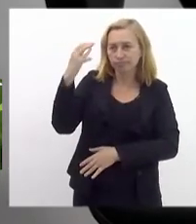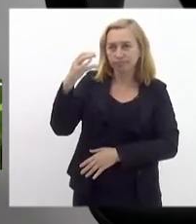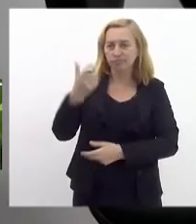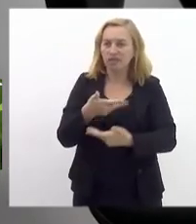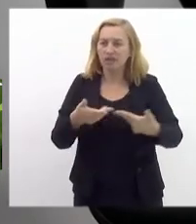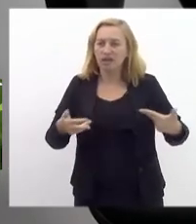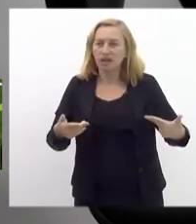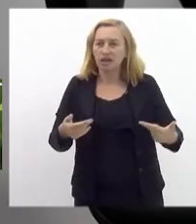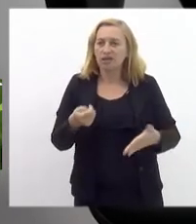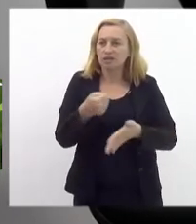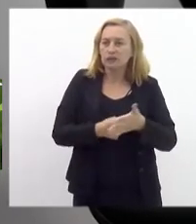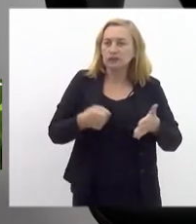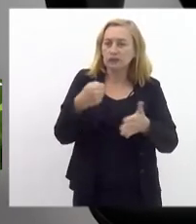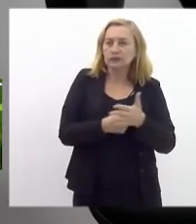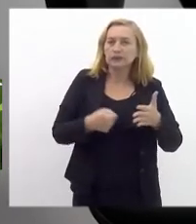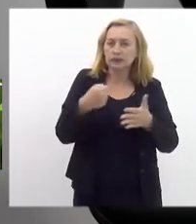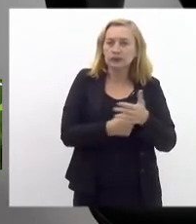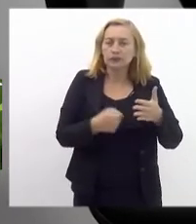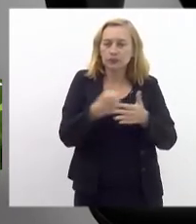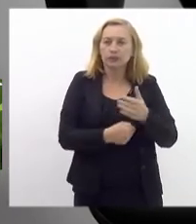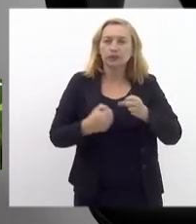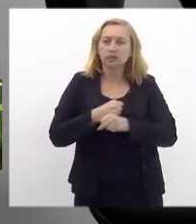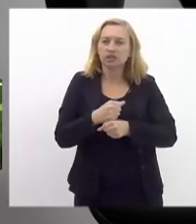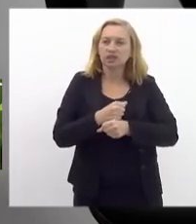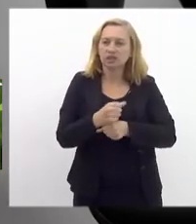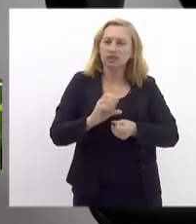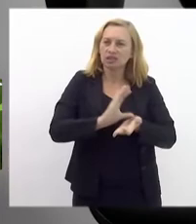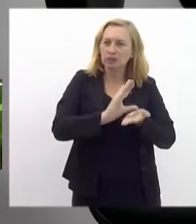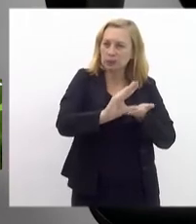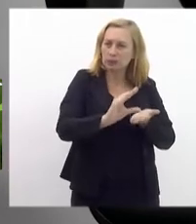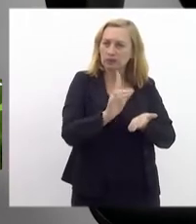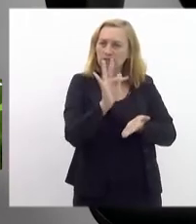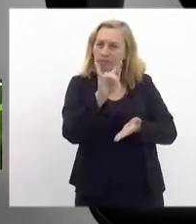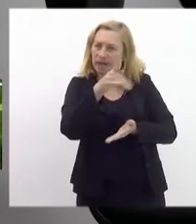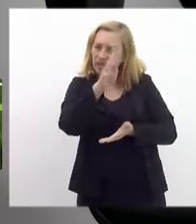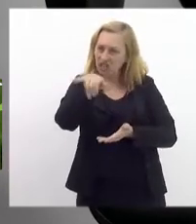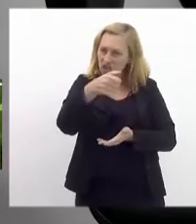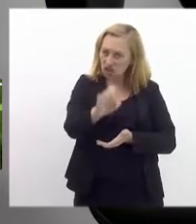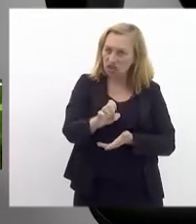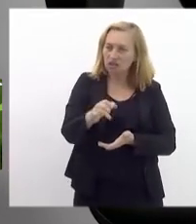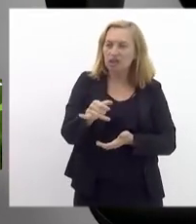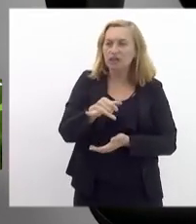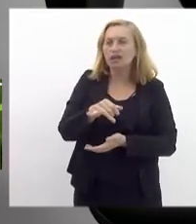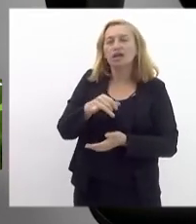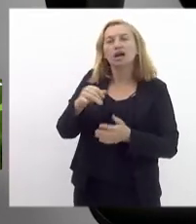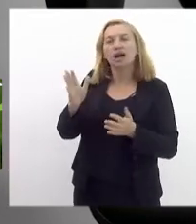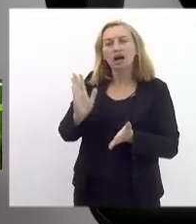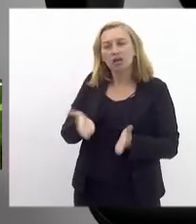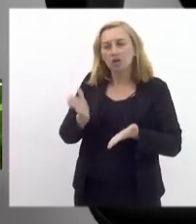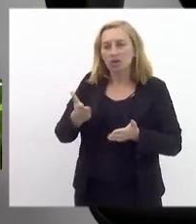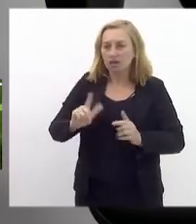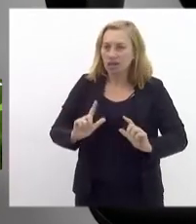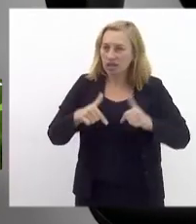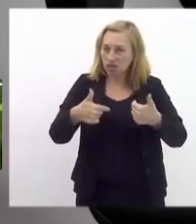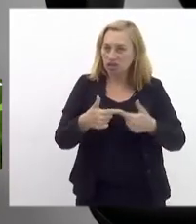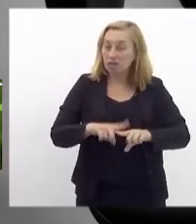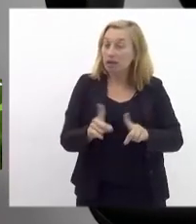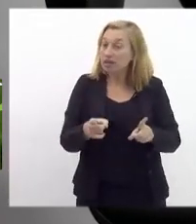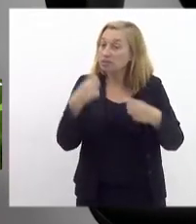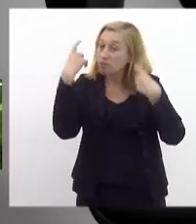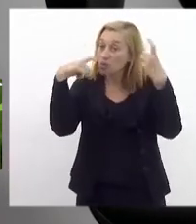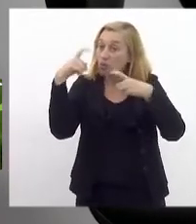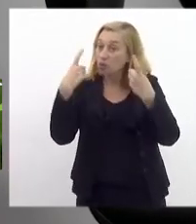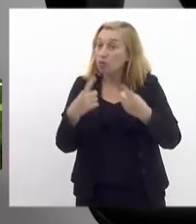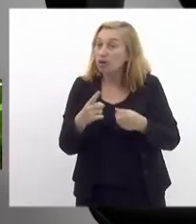inúmeras brigas ao longo de décadas para os recursos da FAPERJ. Agora, felizmente, né, temos a FAPERJ funcionando a pleno vapor, mas nos preocupa também